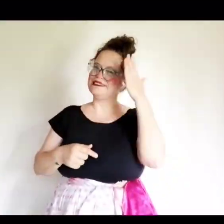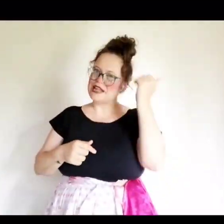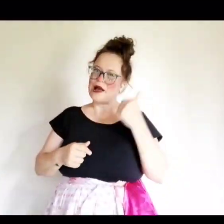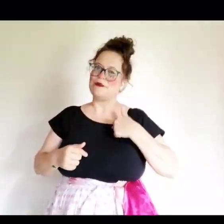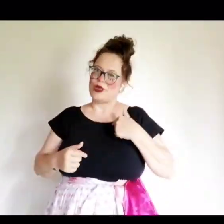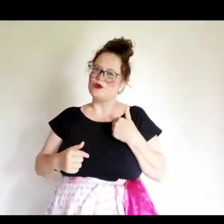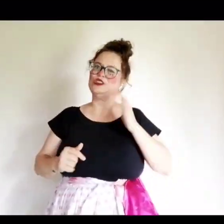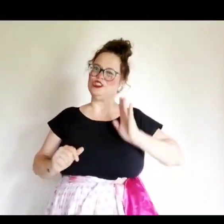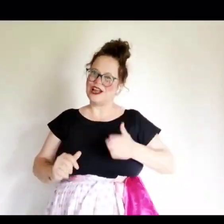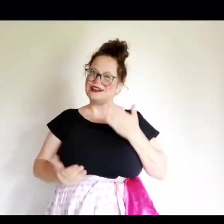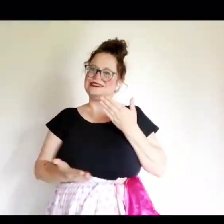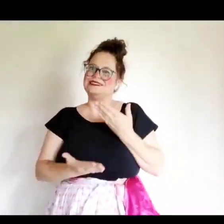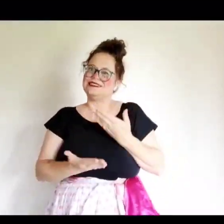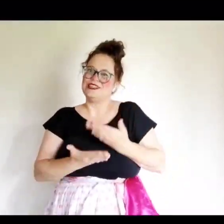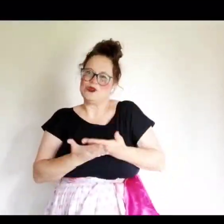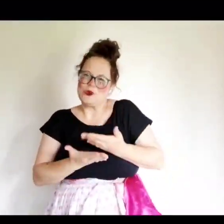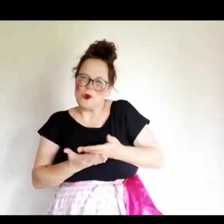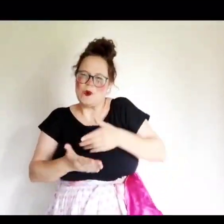desenhava.